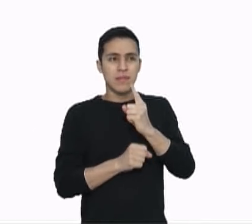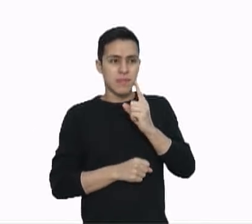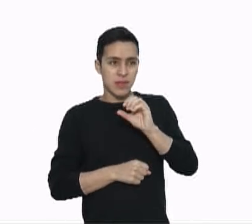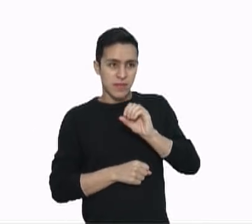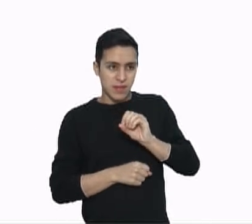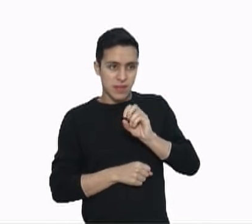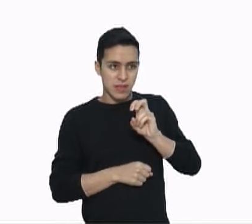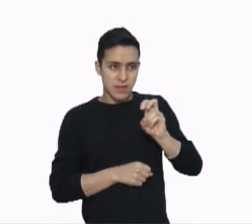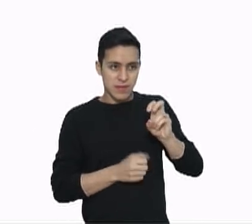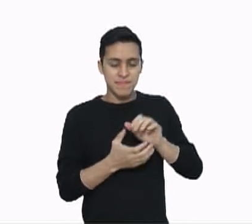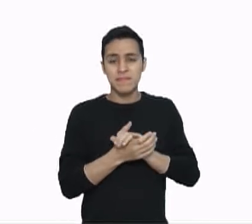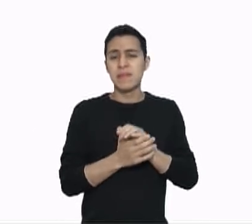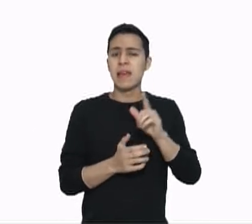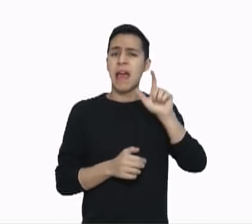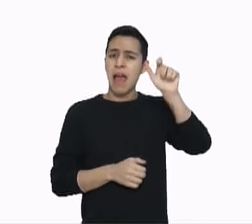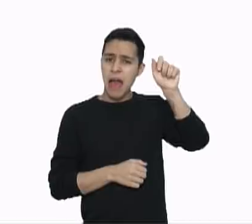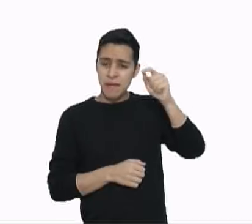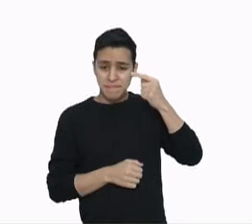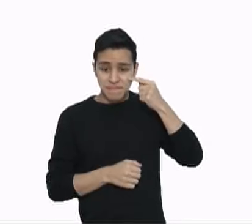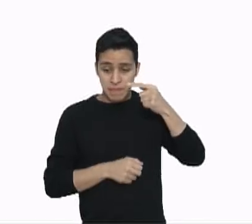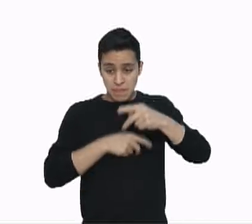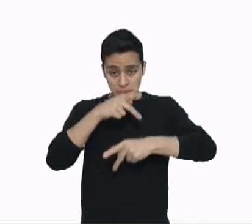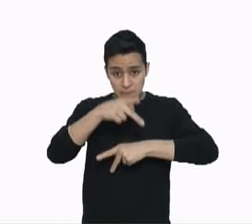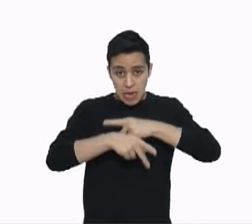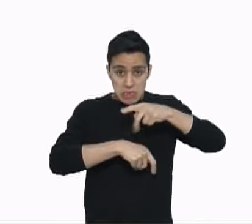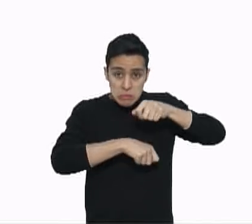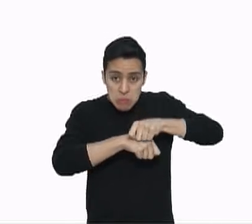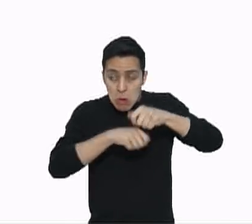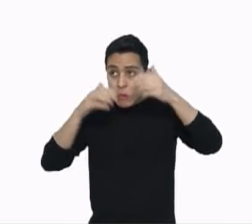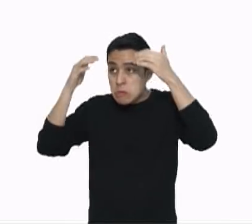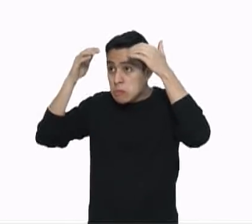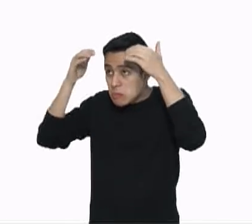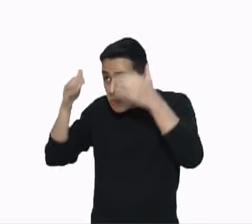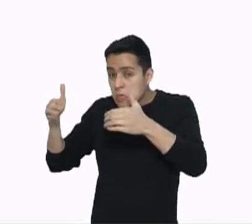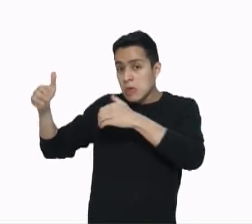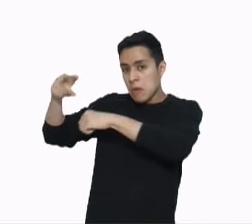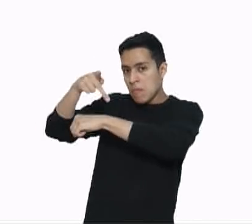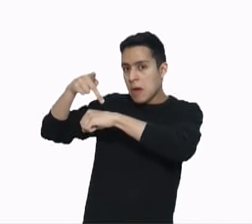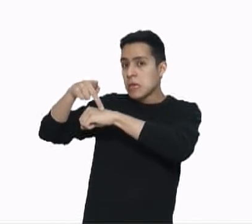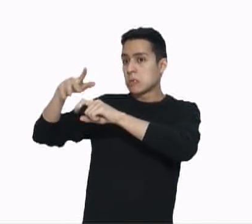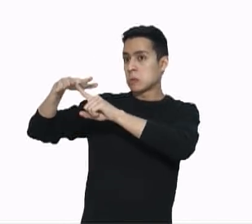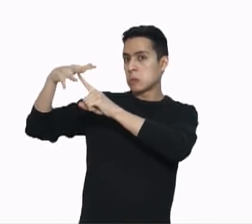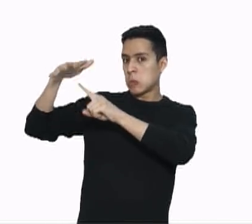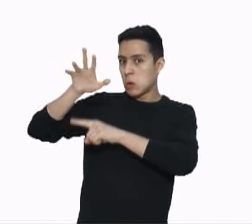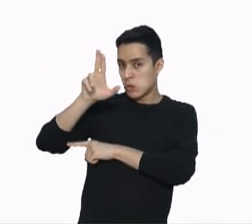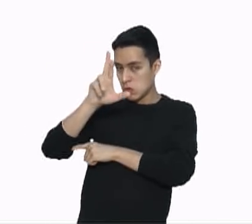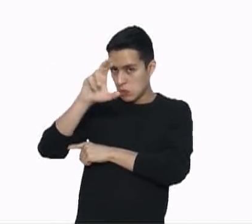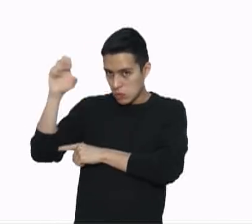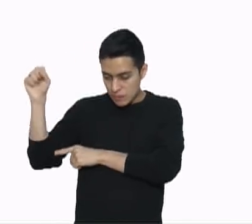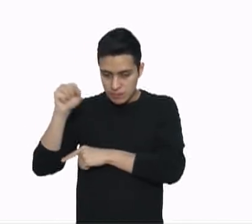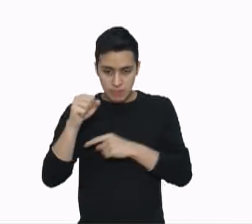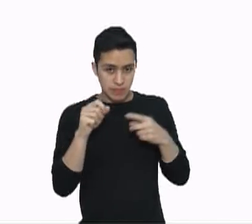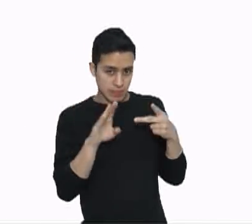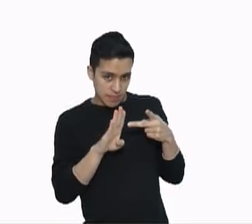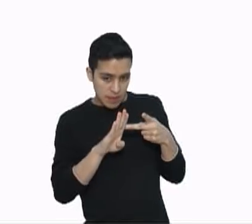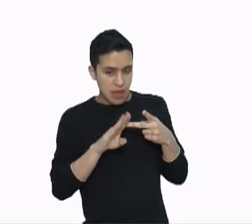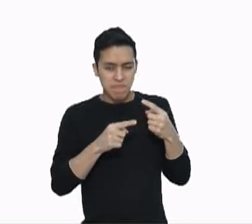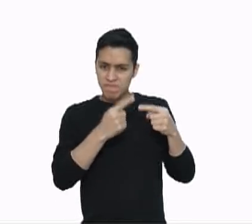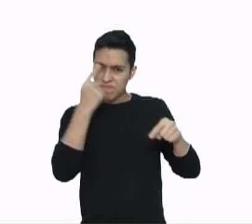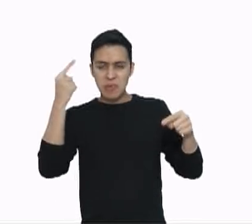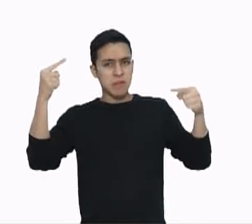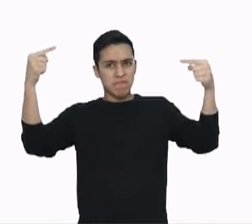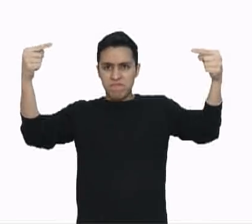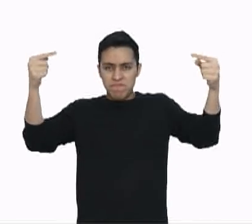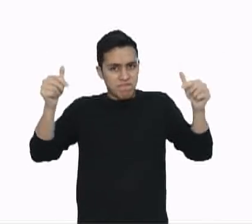a: letra A, rendição dos países pobres ao imperialismo soviético. B, defesa do não alinhamento com as grandes